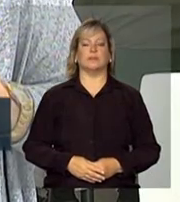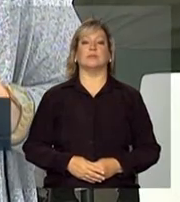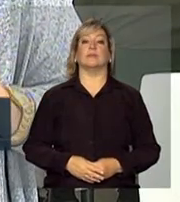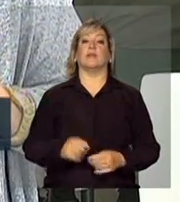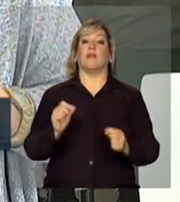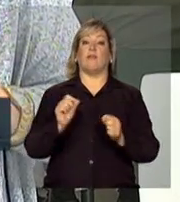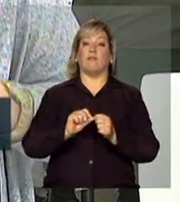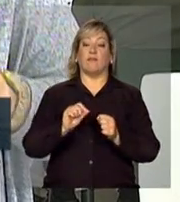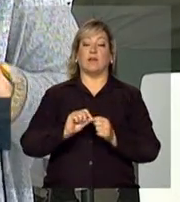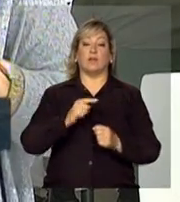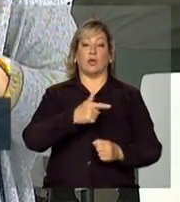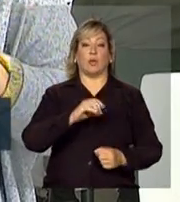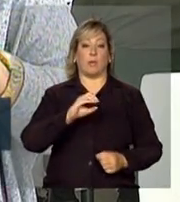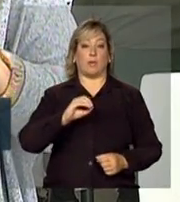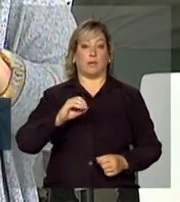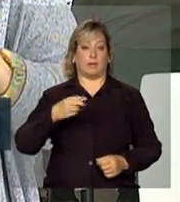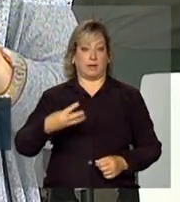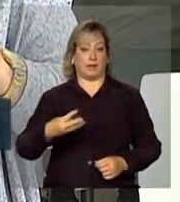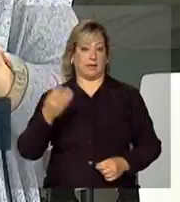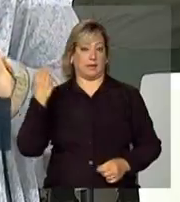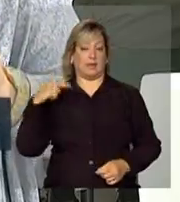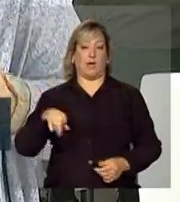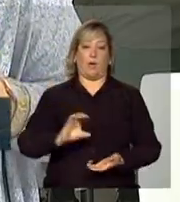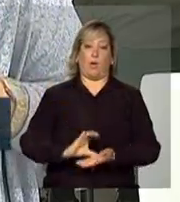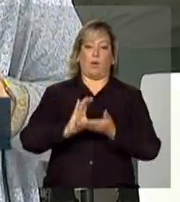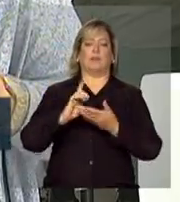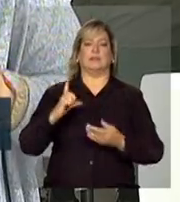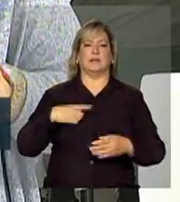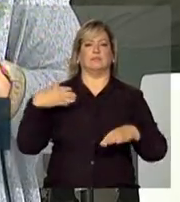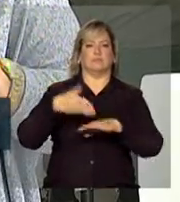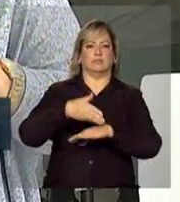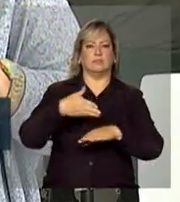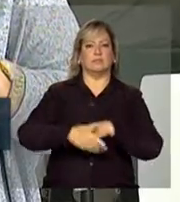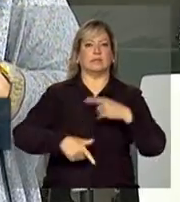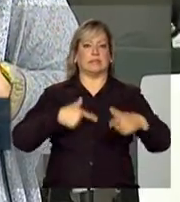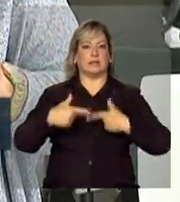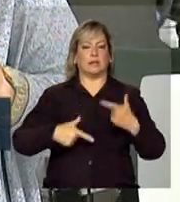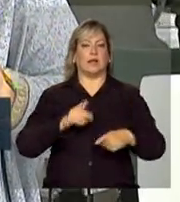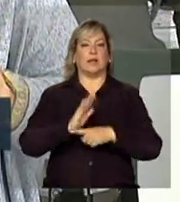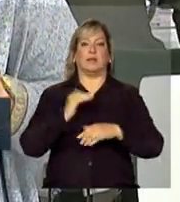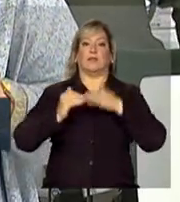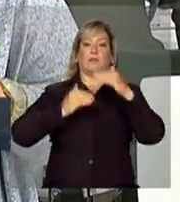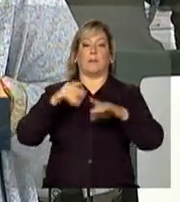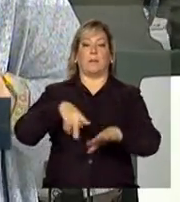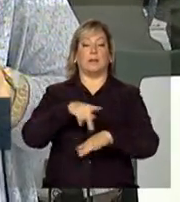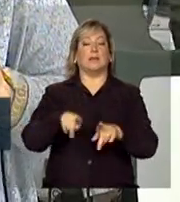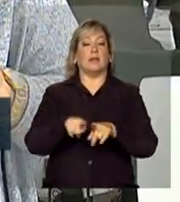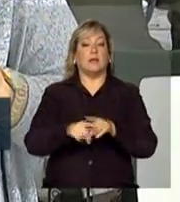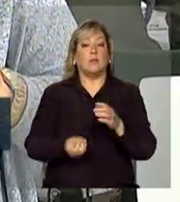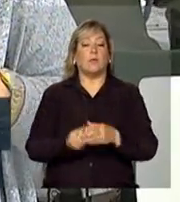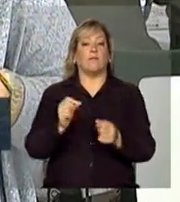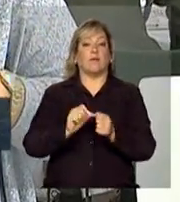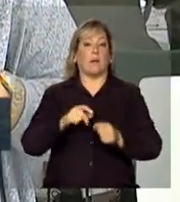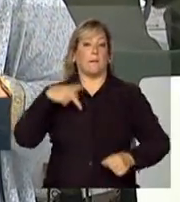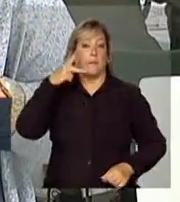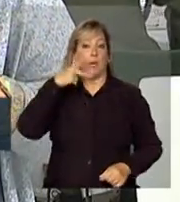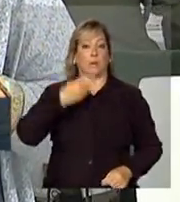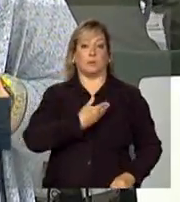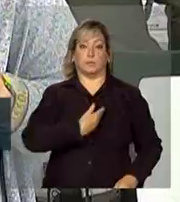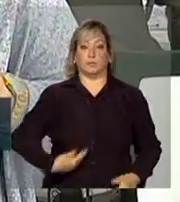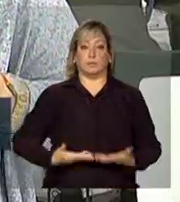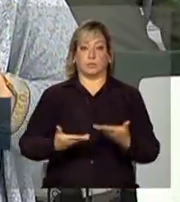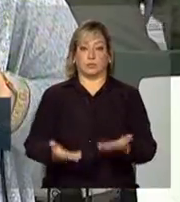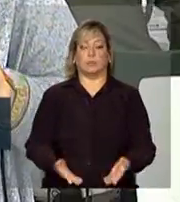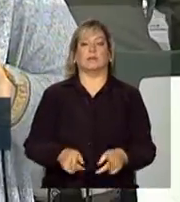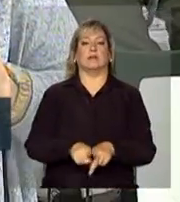Criado em 2003, o Conselho tem participado ativamente para o desenvolvimento do país e também para a criação de políticas públicas.